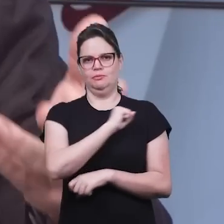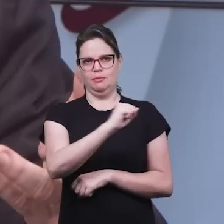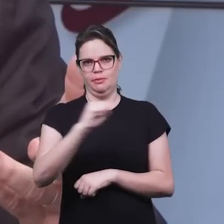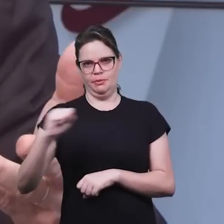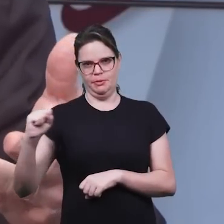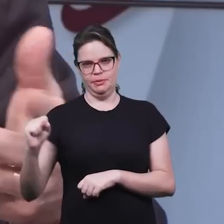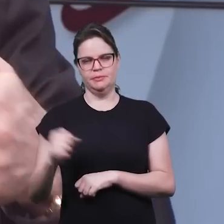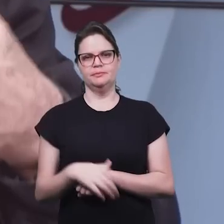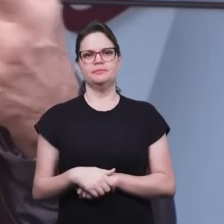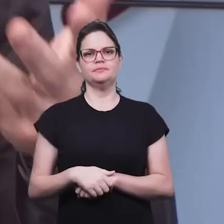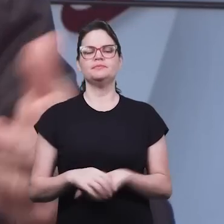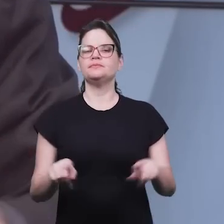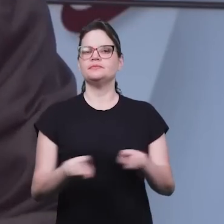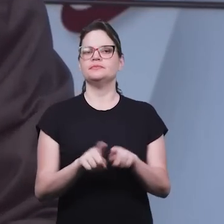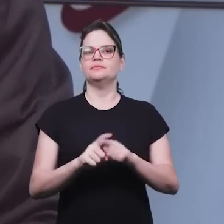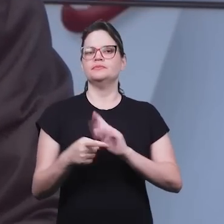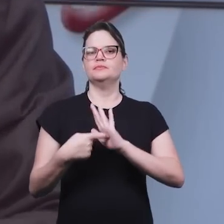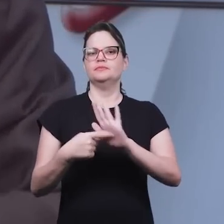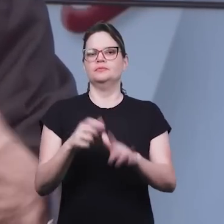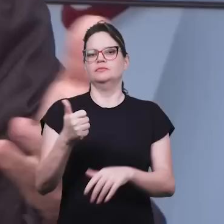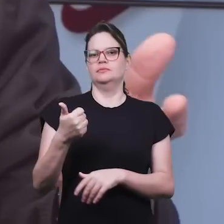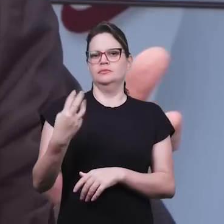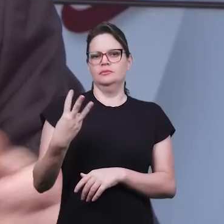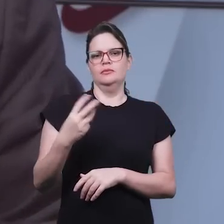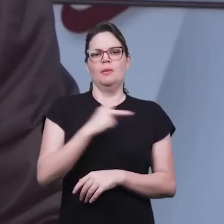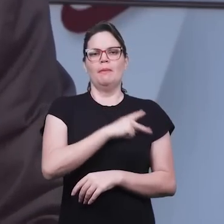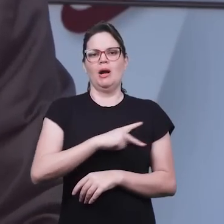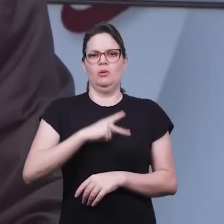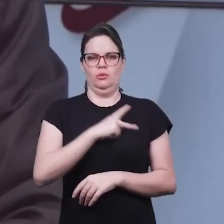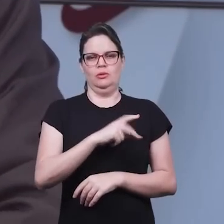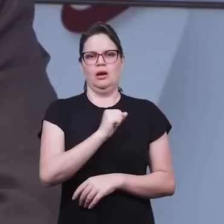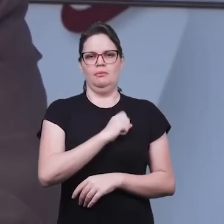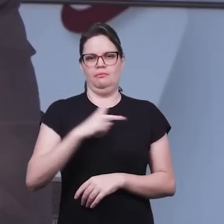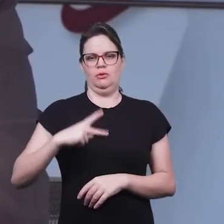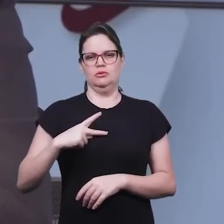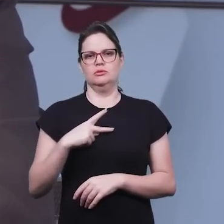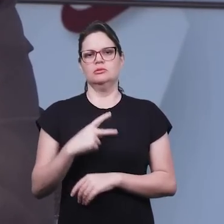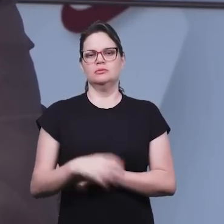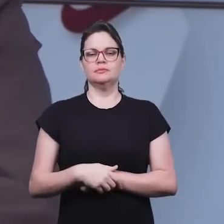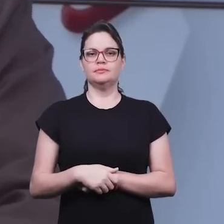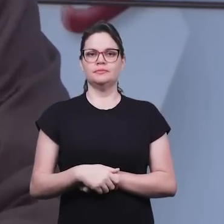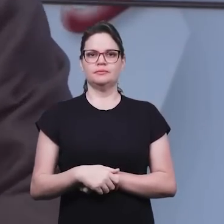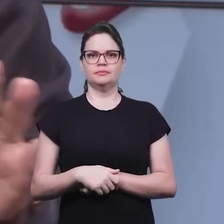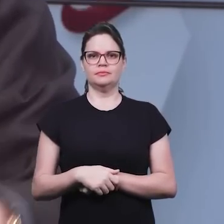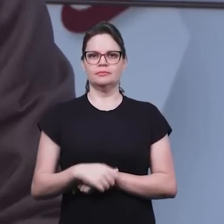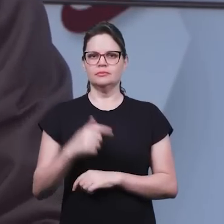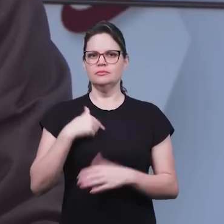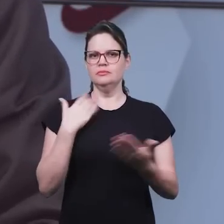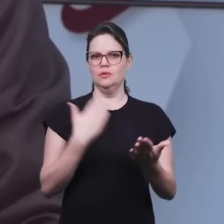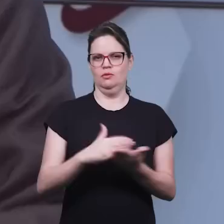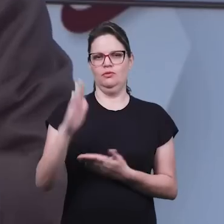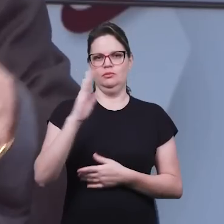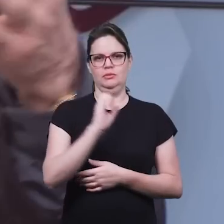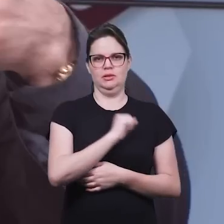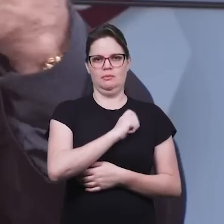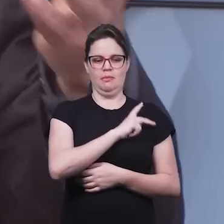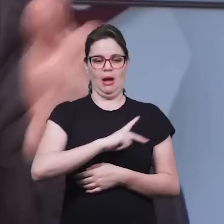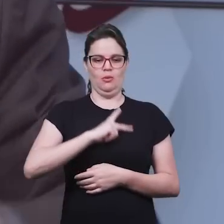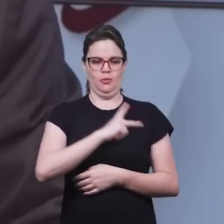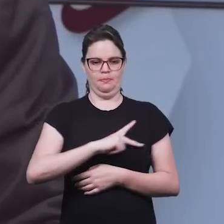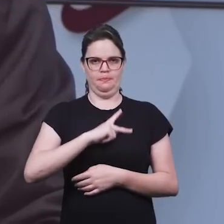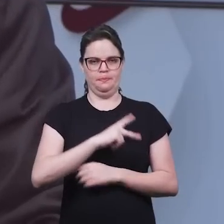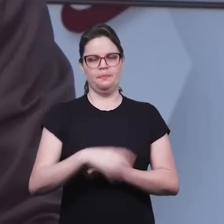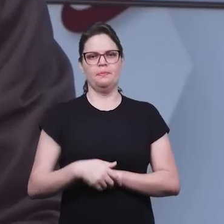um 13º apóstolo, que foi o apóstolo Paulo, né? Então Paulo, vamos começar por Paulo, o apóstolo